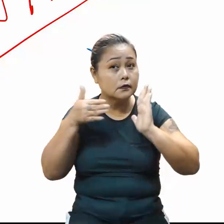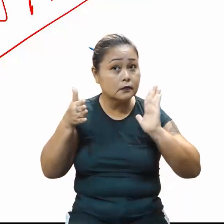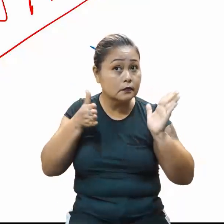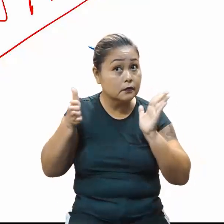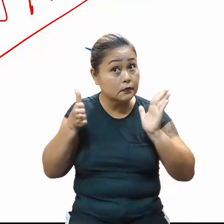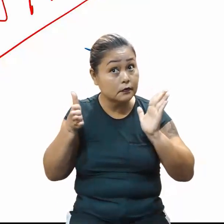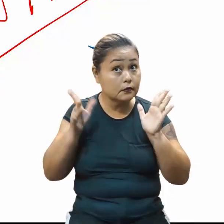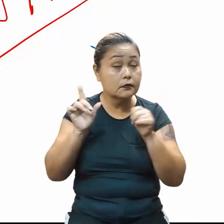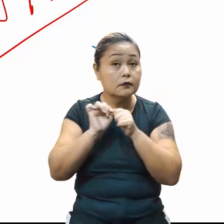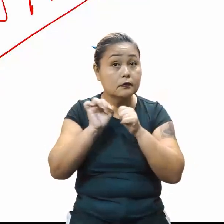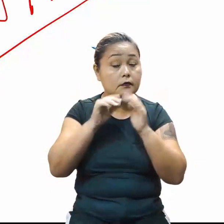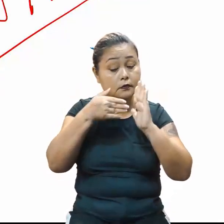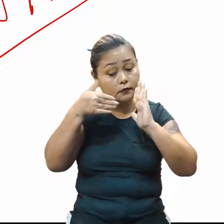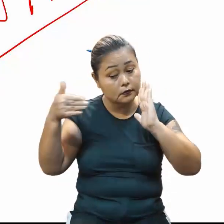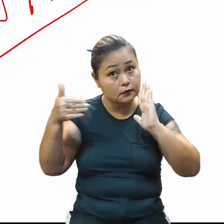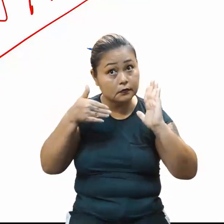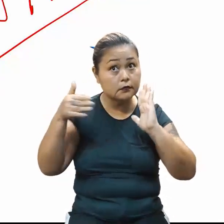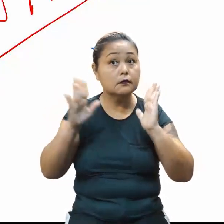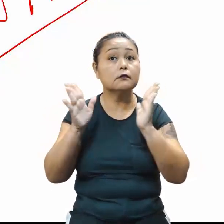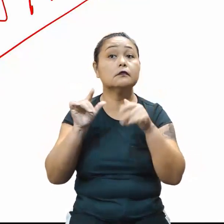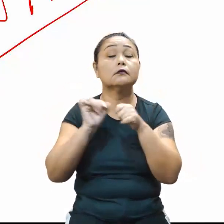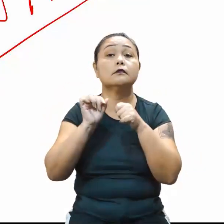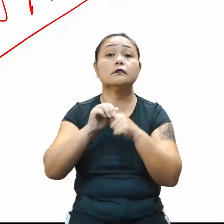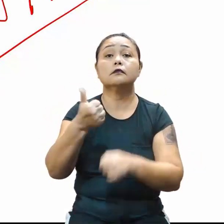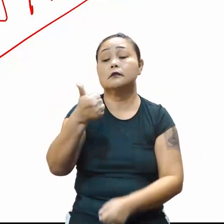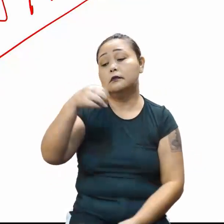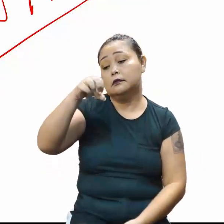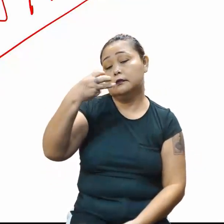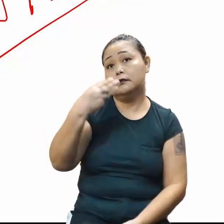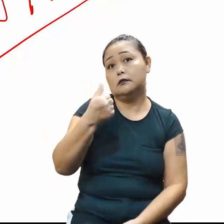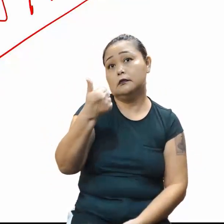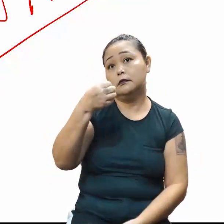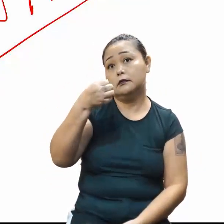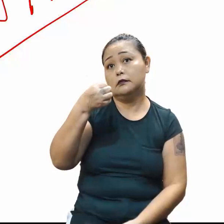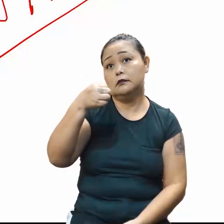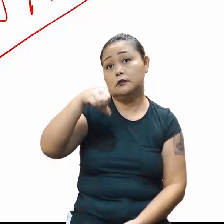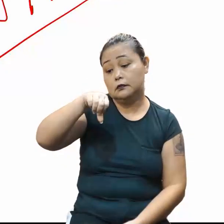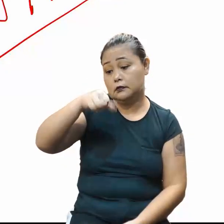período aí, de 1913 para 1914.